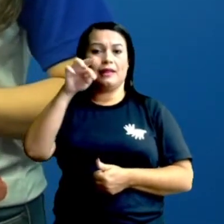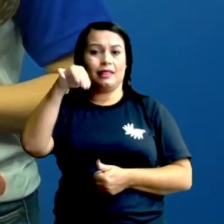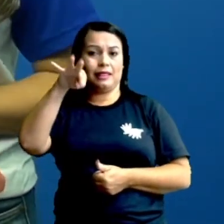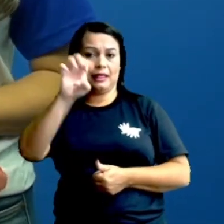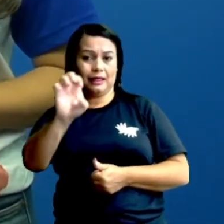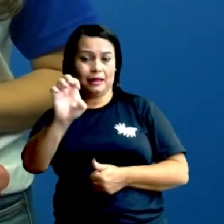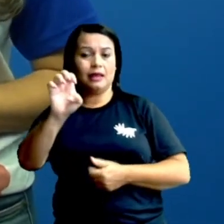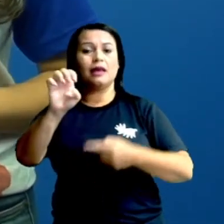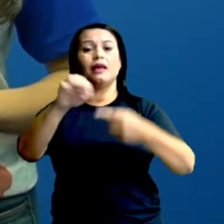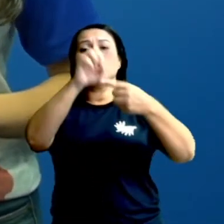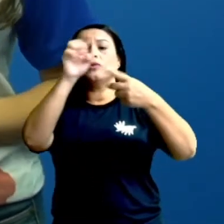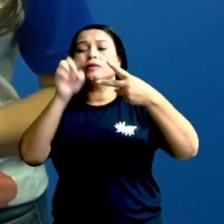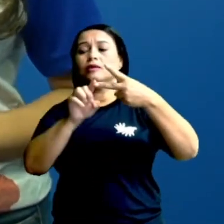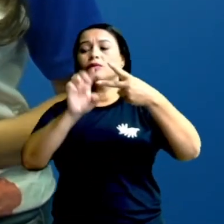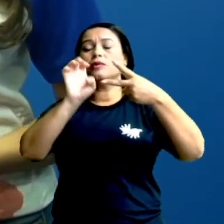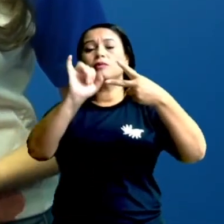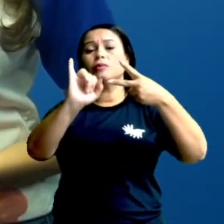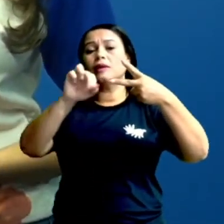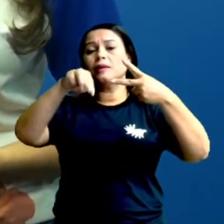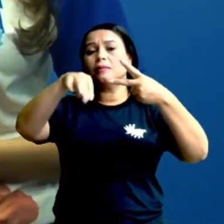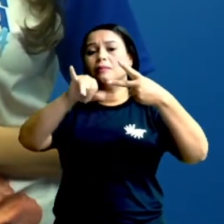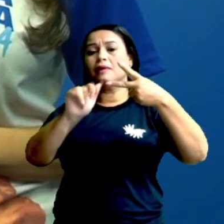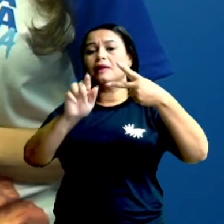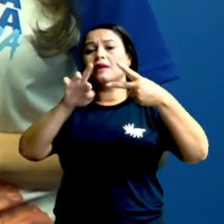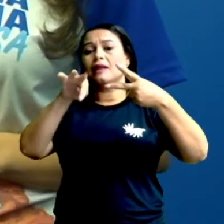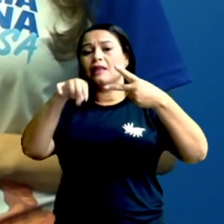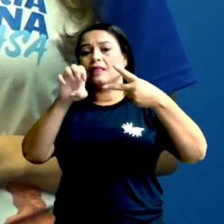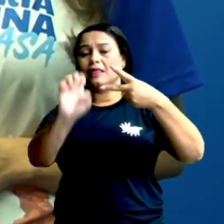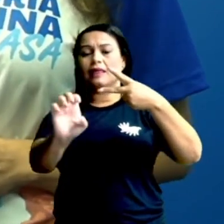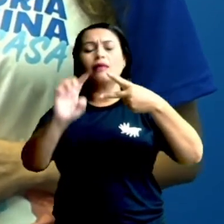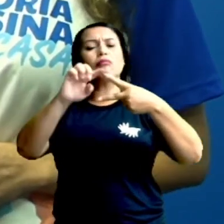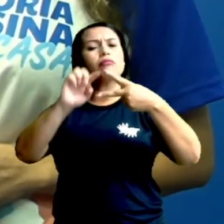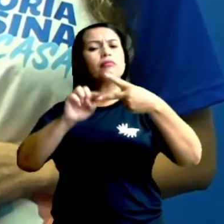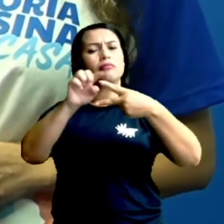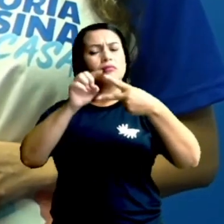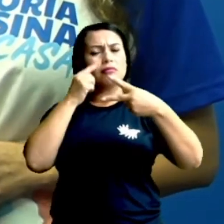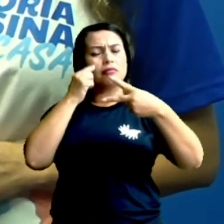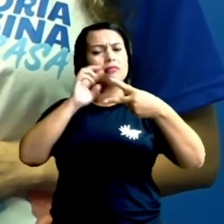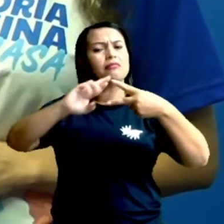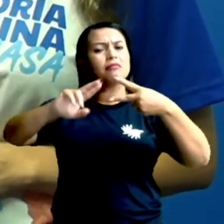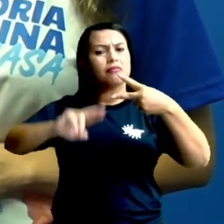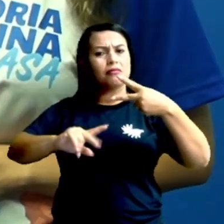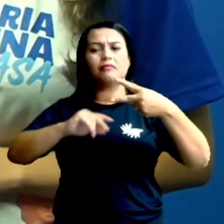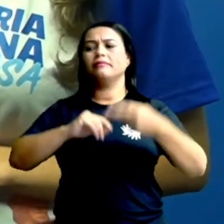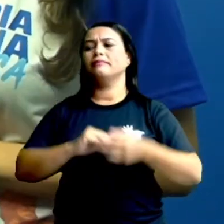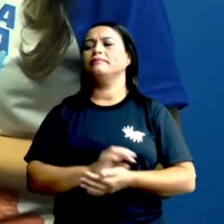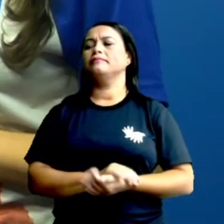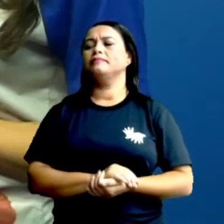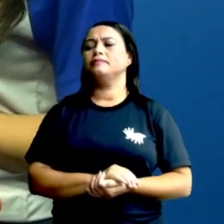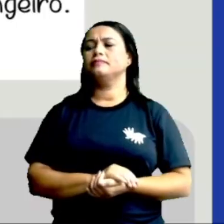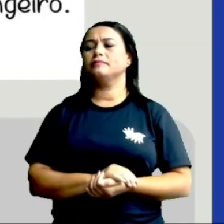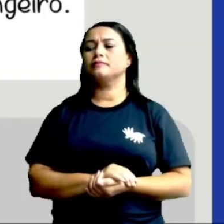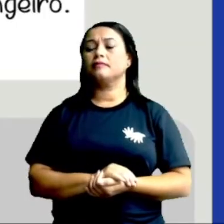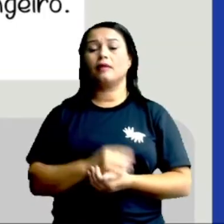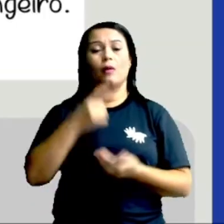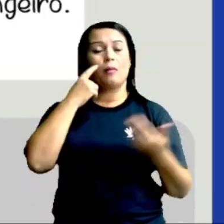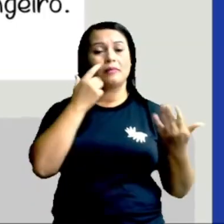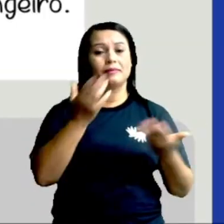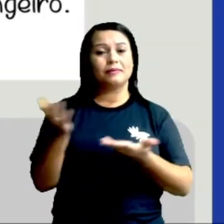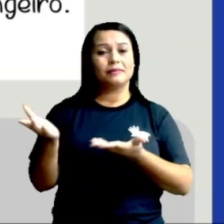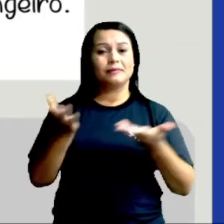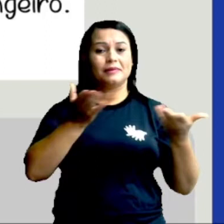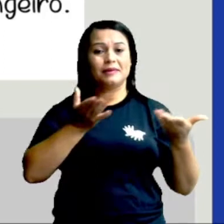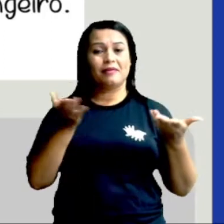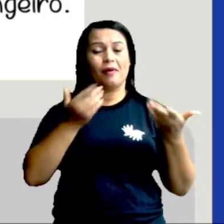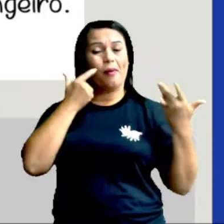Emigrante, e o segundo nome é imigrante. Então, a gente vai ver agora qual é a diferença. Então, vem comigo